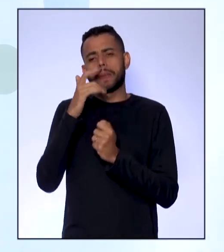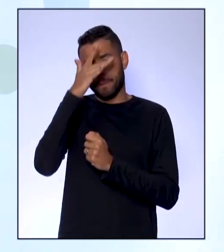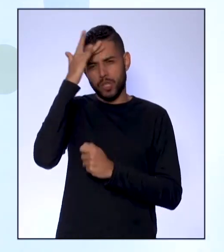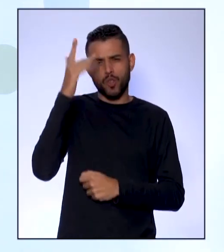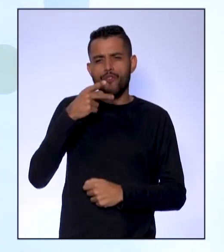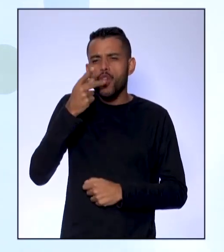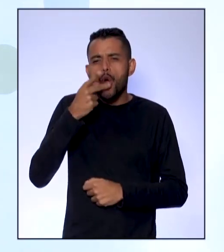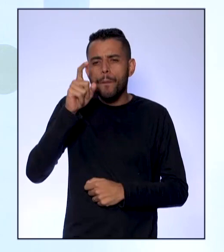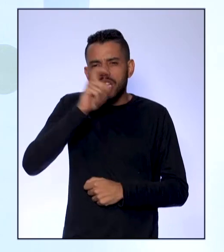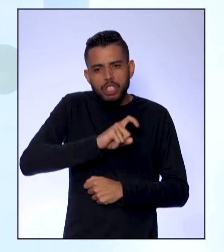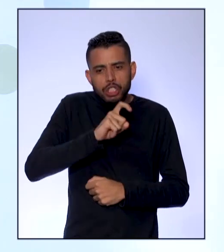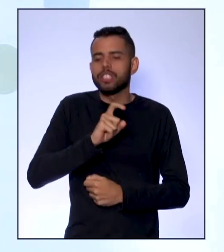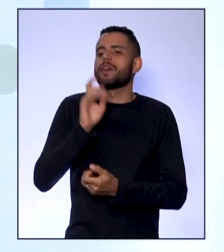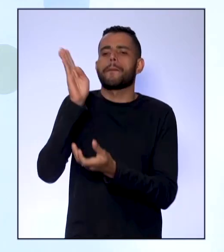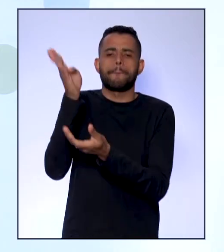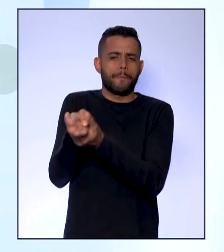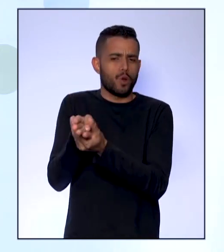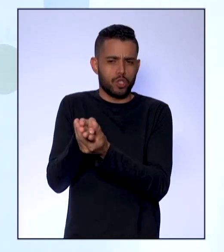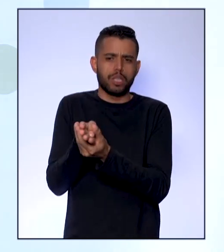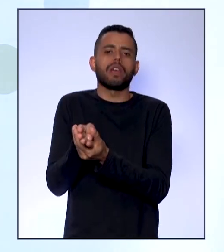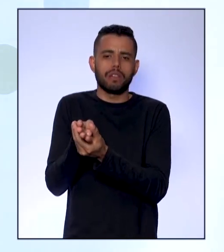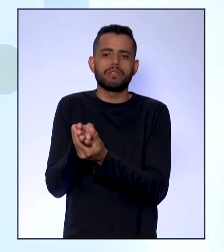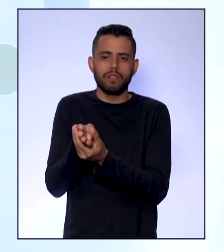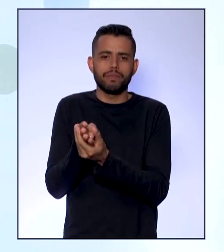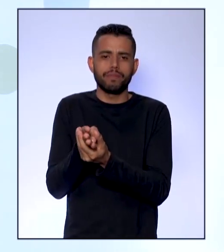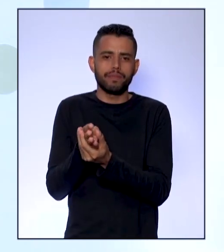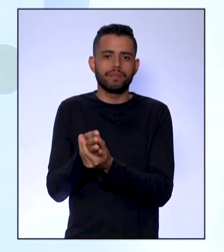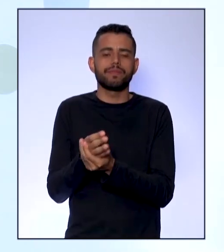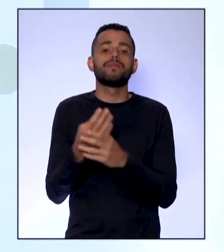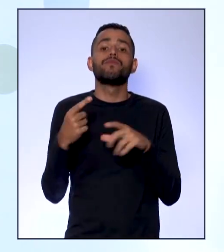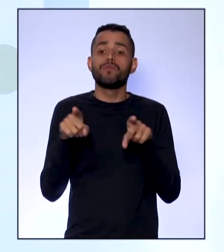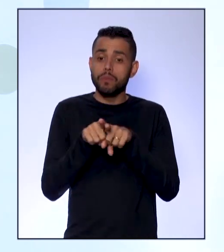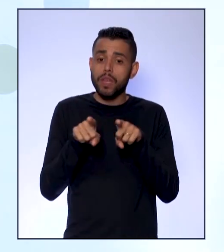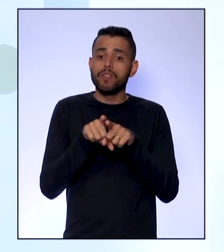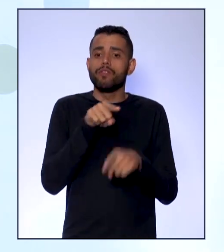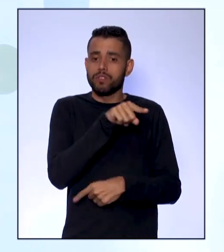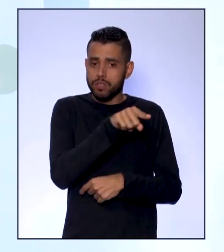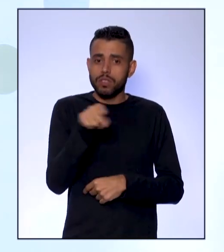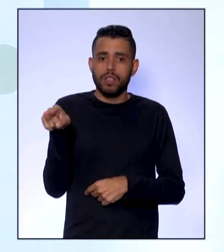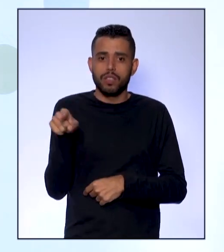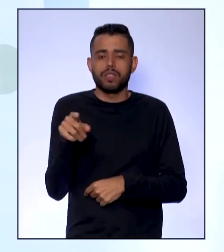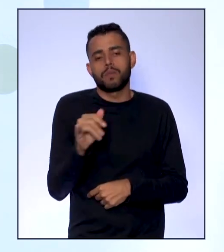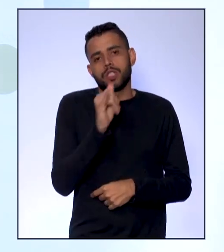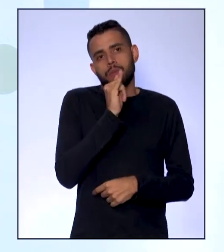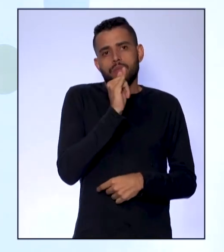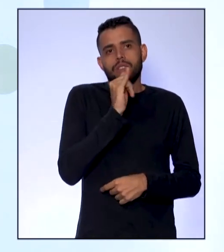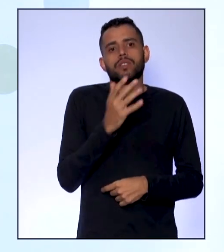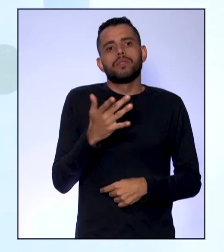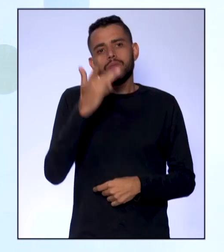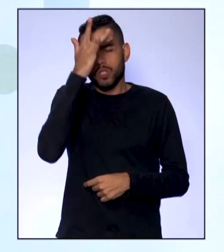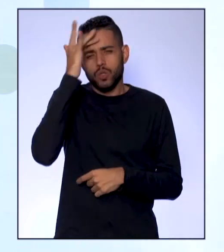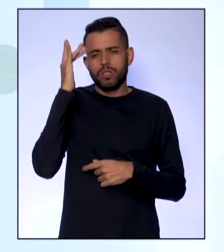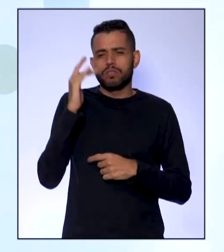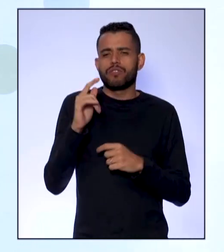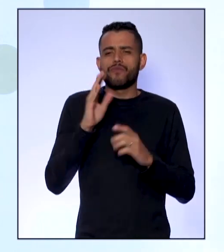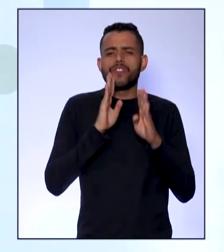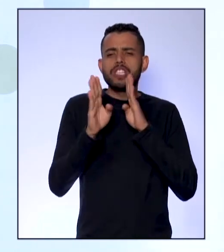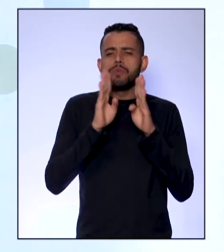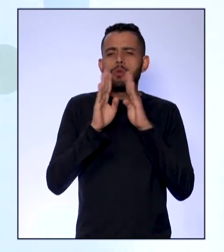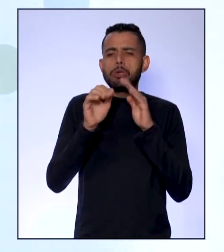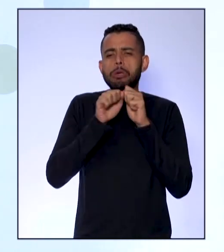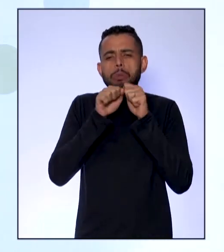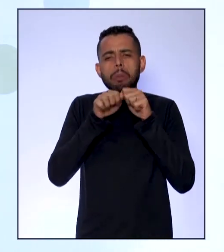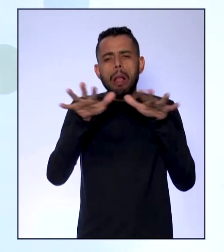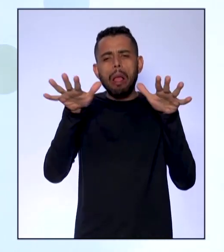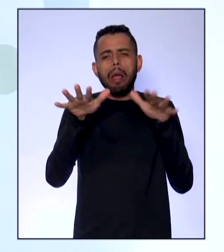mentiras sobre eles ou espalharam notícias sobre eles, assim como vocês podem fazer isso. Se, por exemplo, alguém espalhou alguma coisa sobre você no Facebook